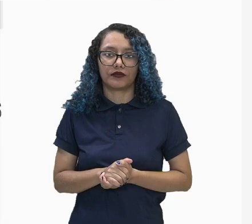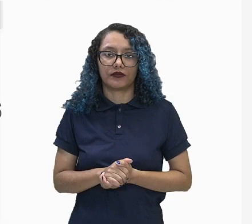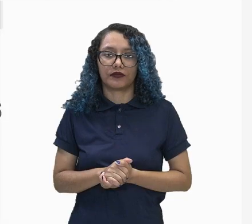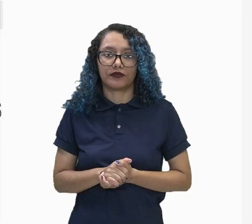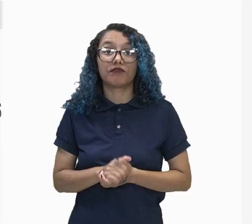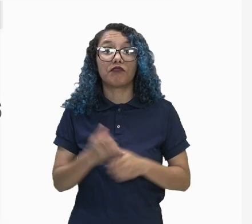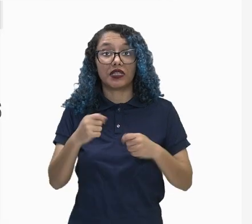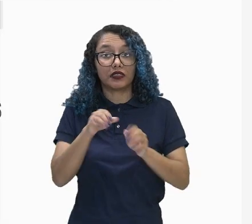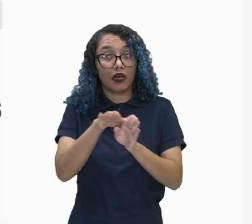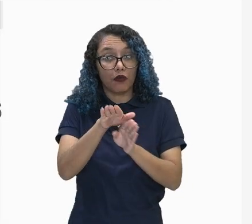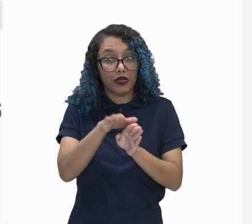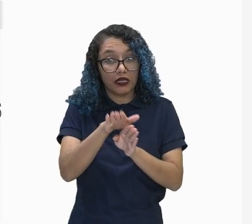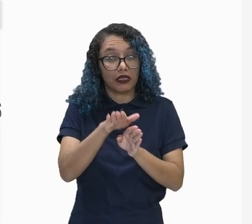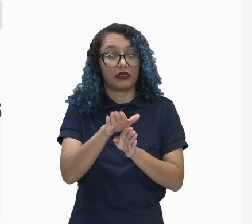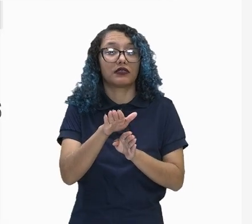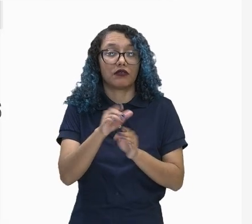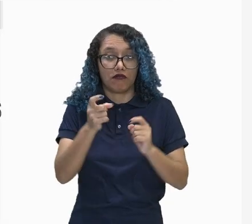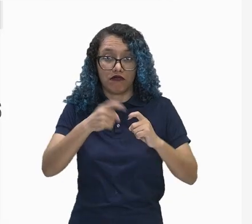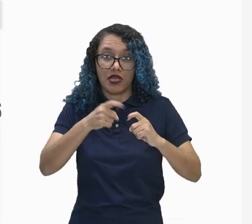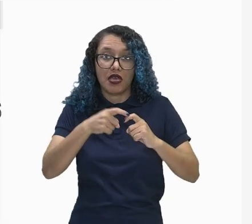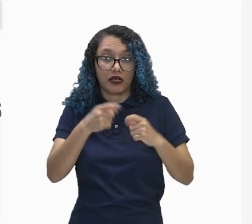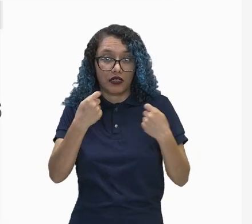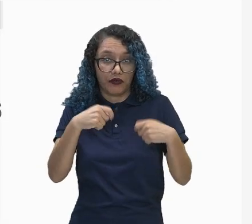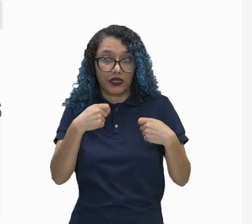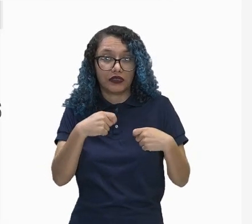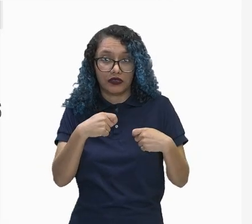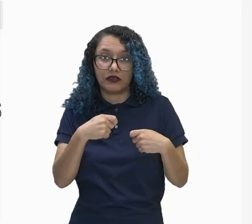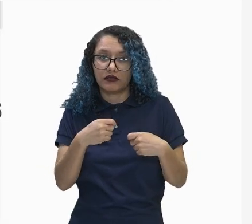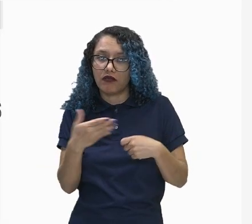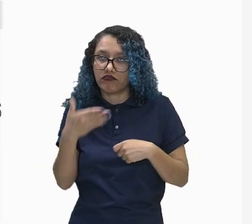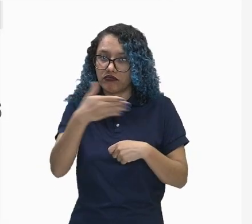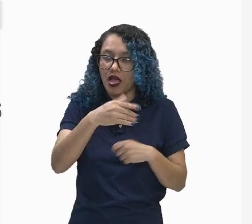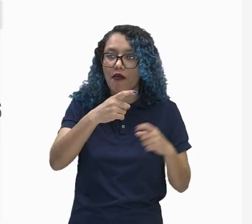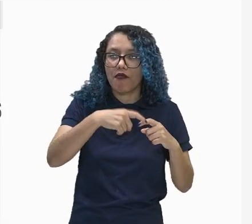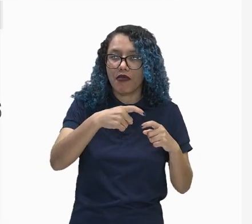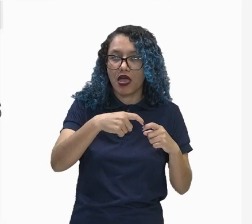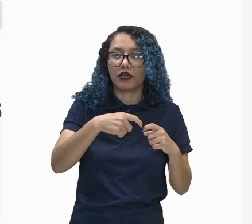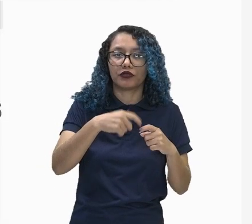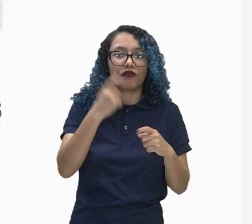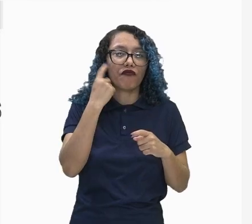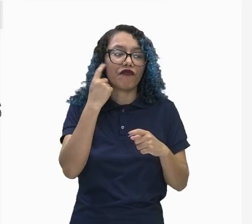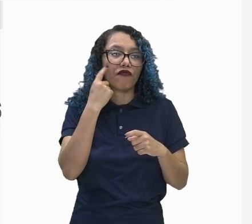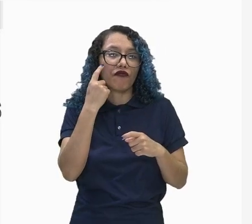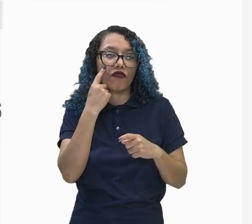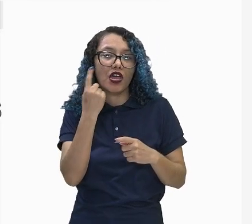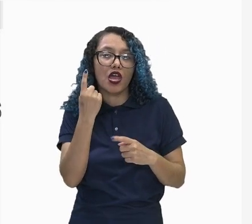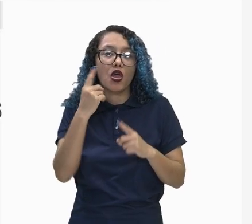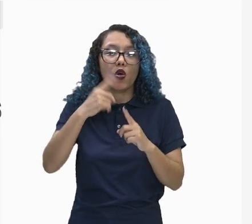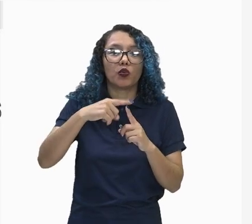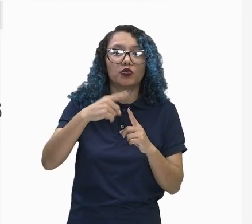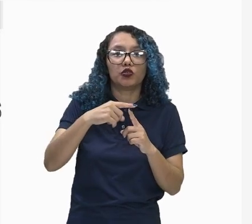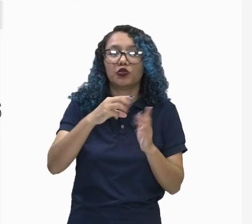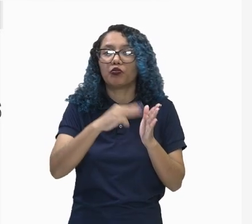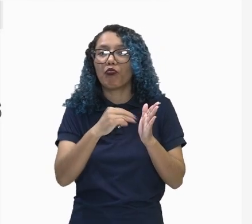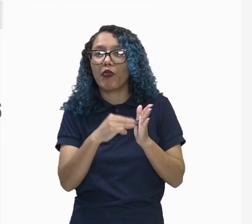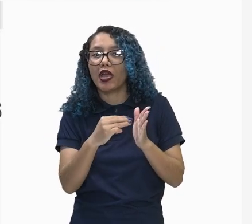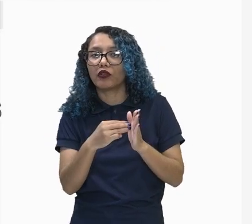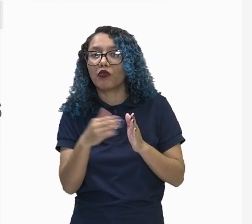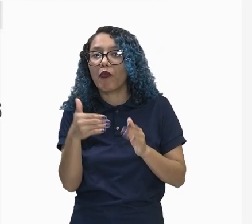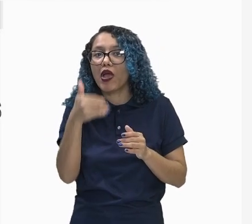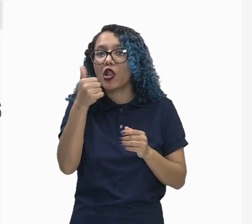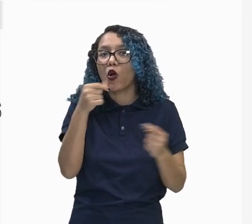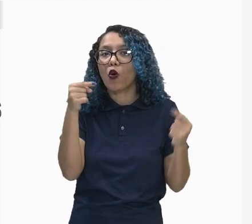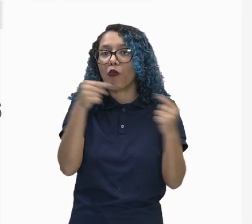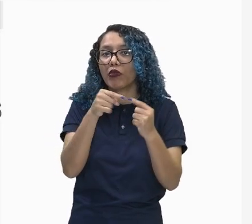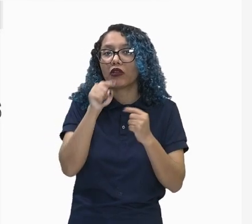recomendação médica. Você precisa consultar o médico para tentar, né, descobrir qual seria o melhor método para você, né, qual seria